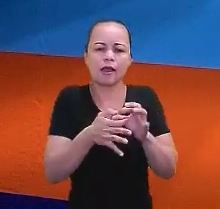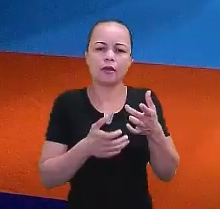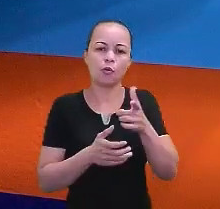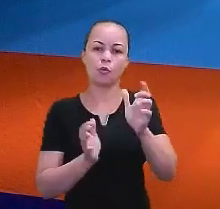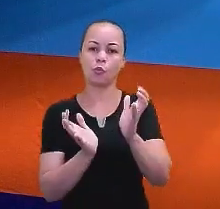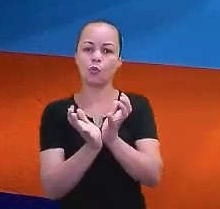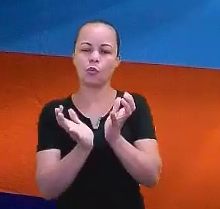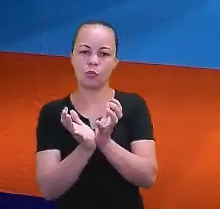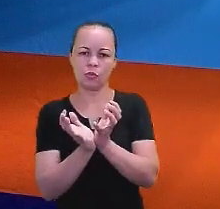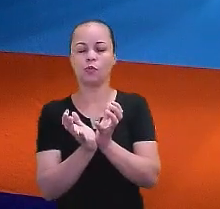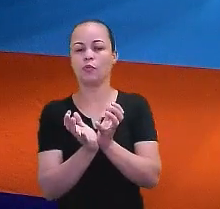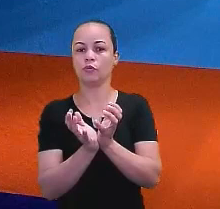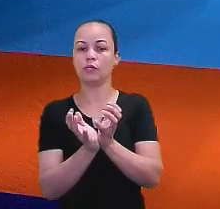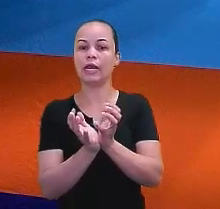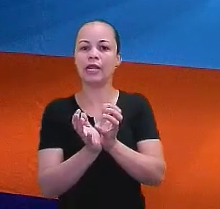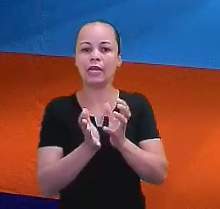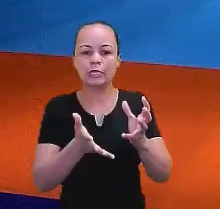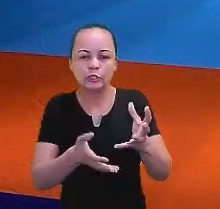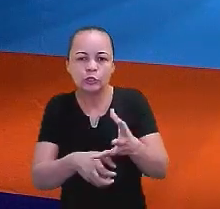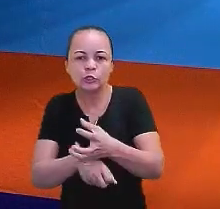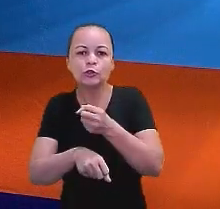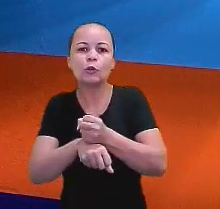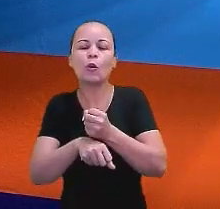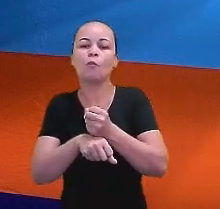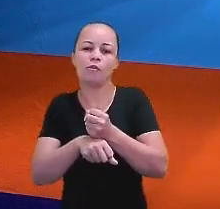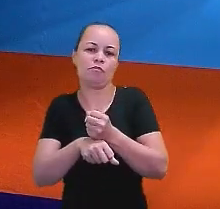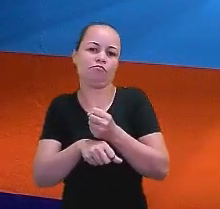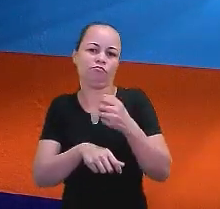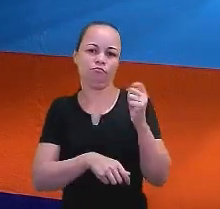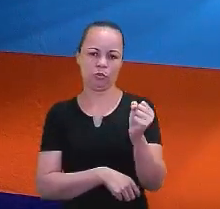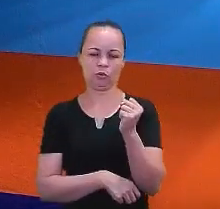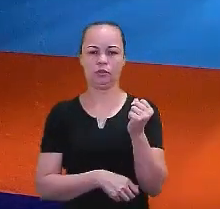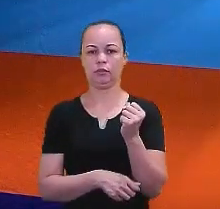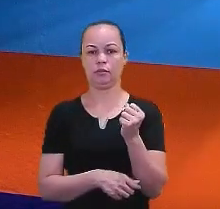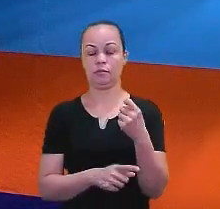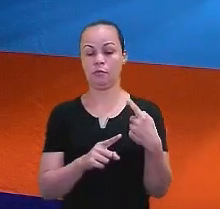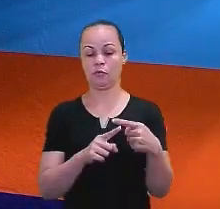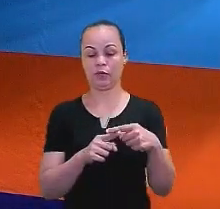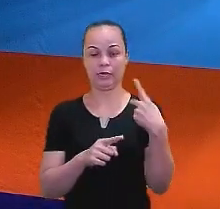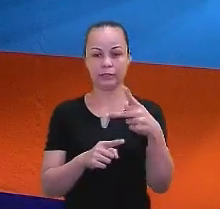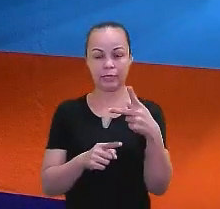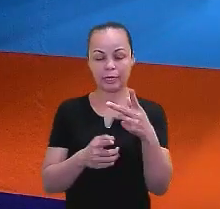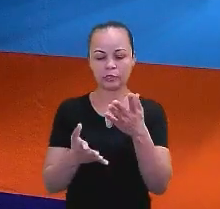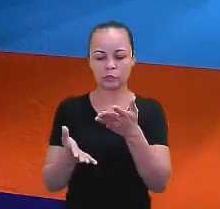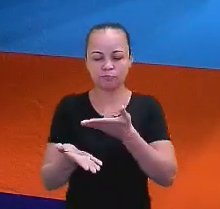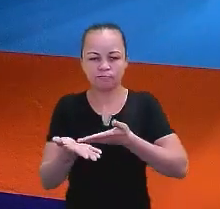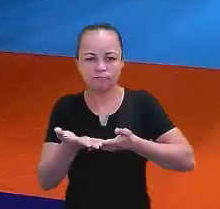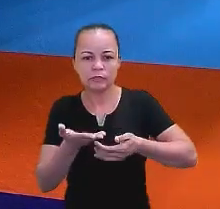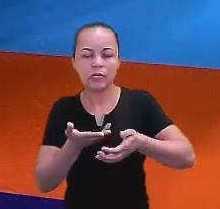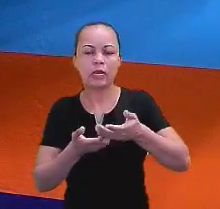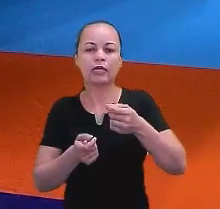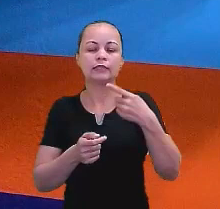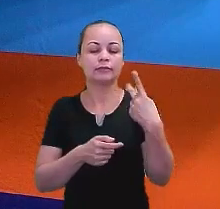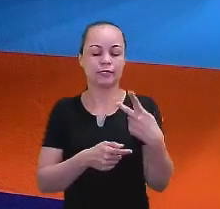o poder. Por quê? Porque dentro desse curso, ou na microfísica do poder, como